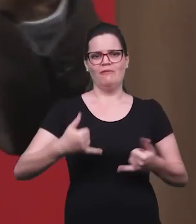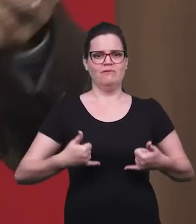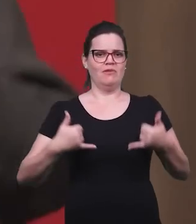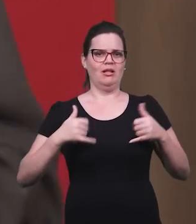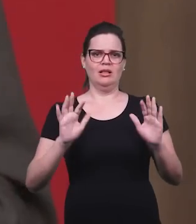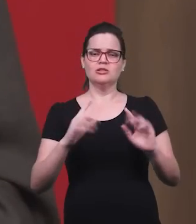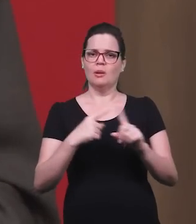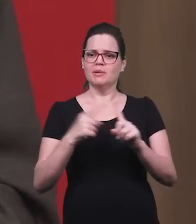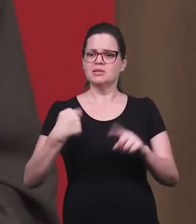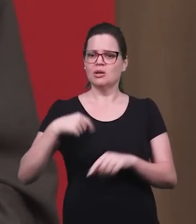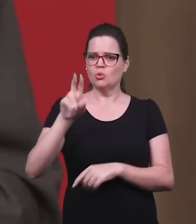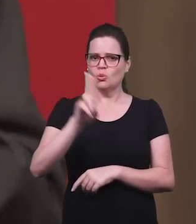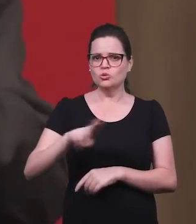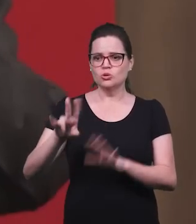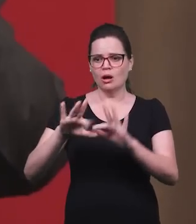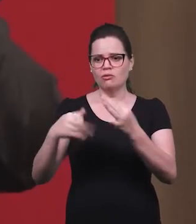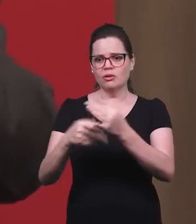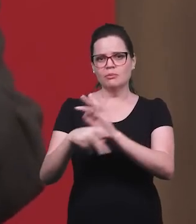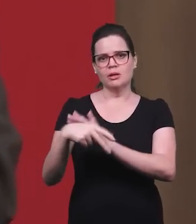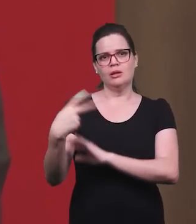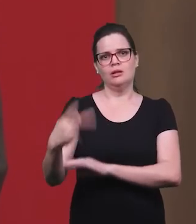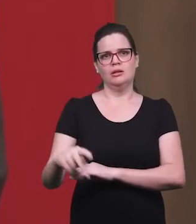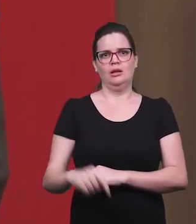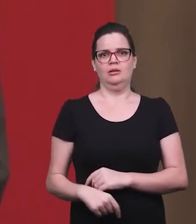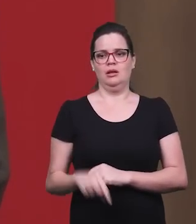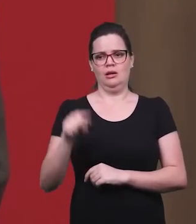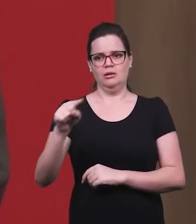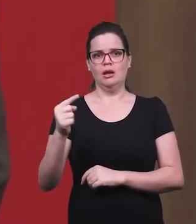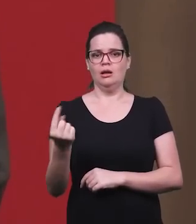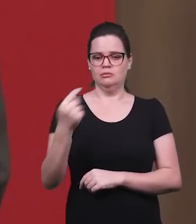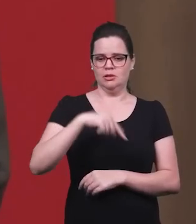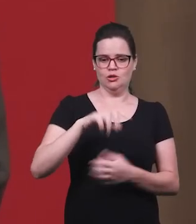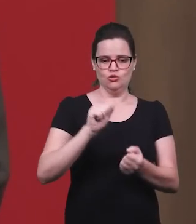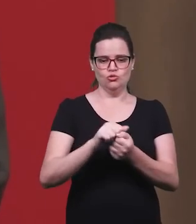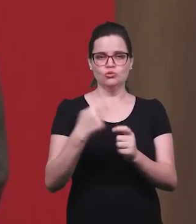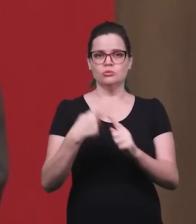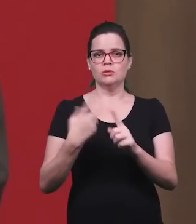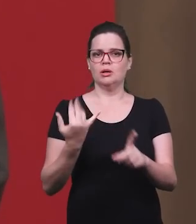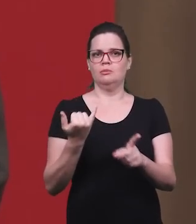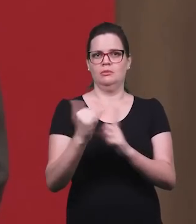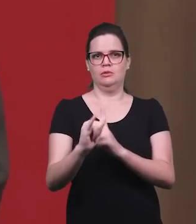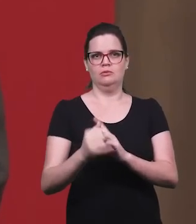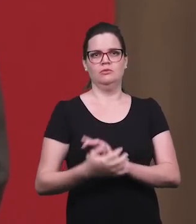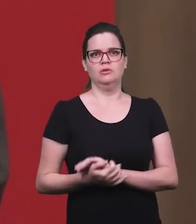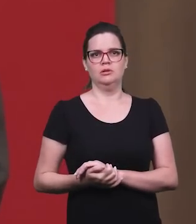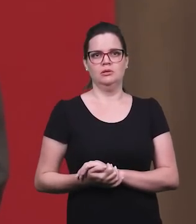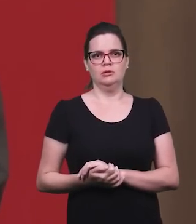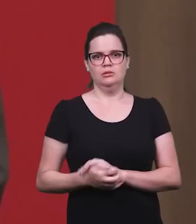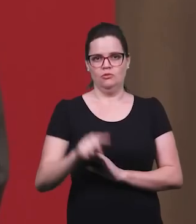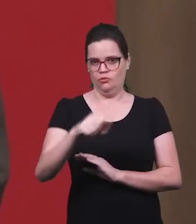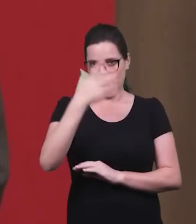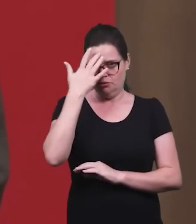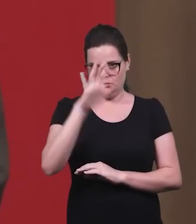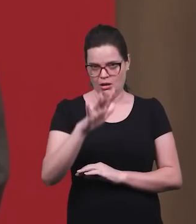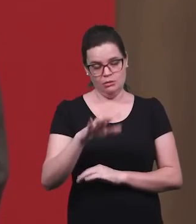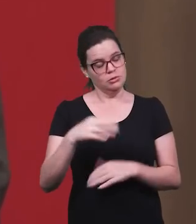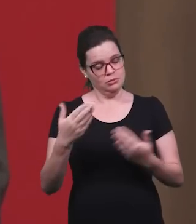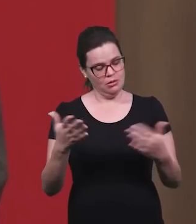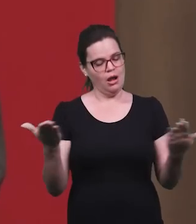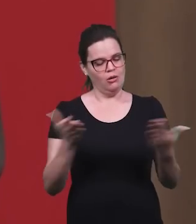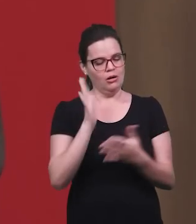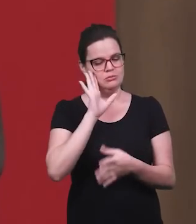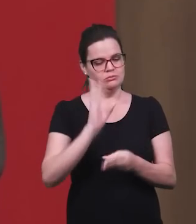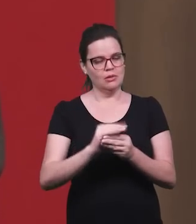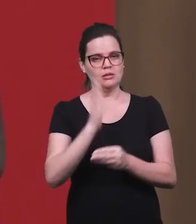Aí, nosso presidente hoje, ele está aqui por profecia. Quem não sabe, fique sabendo. E Deus